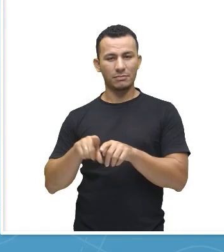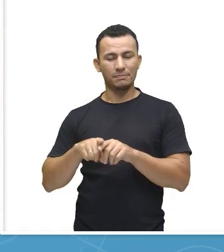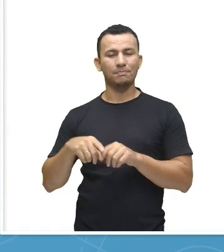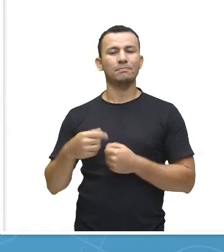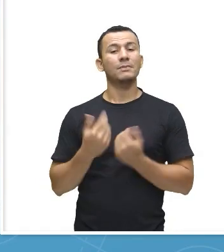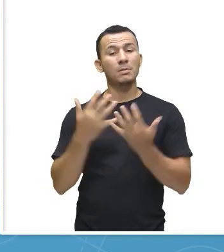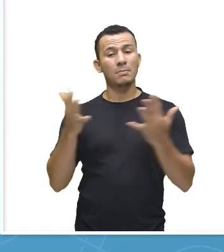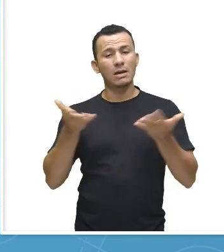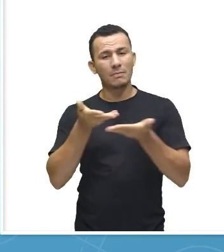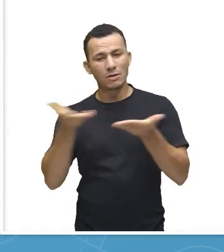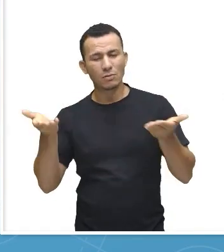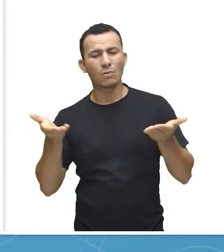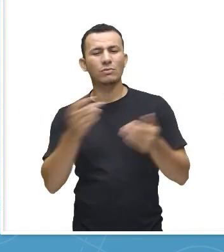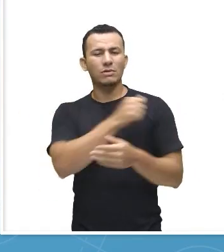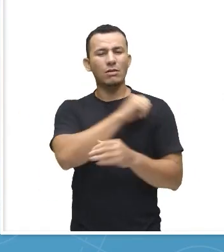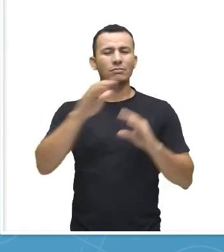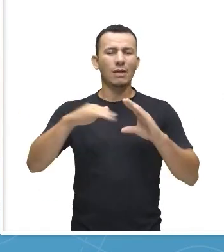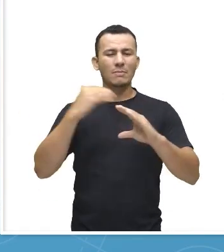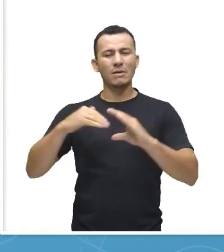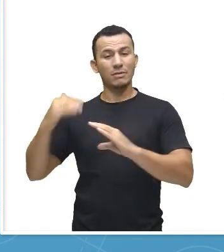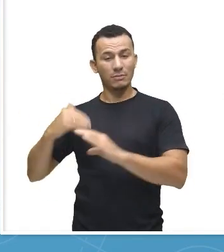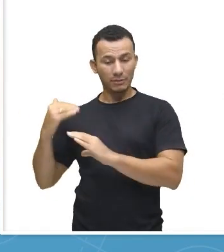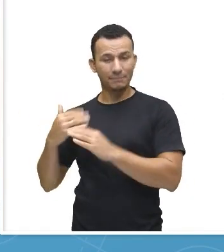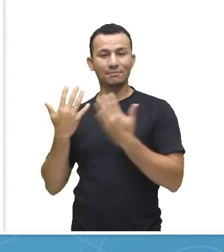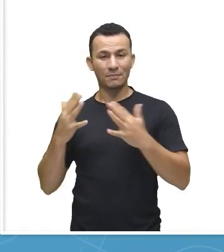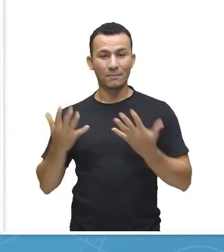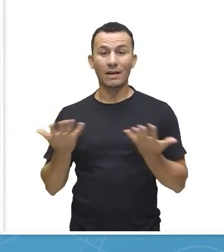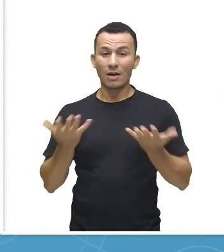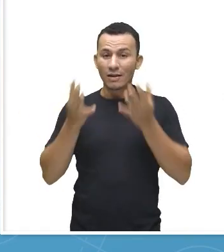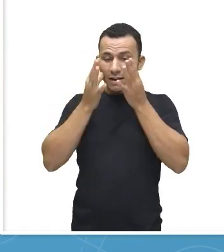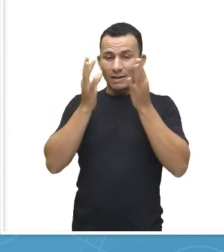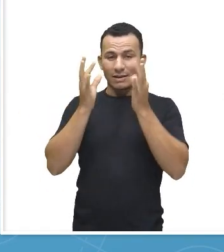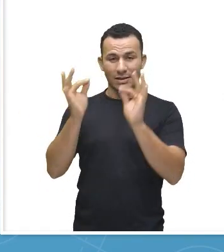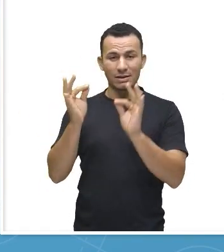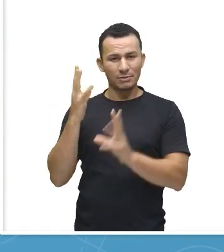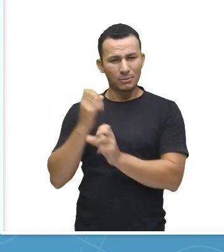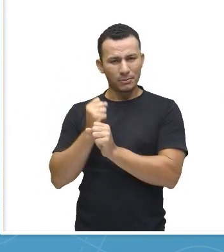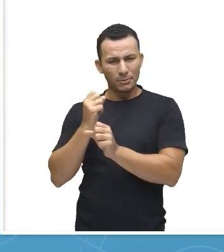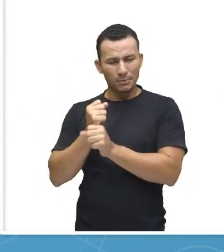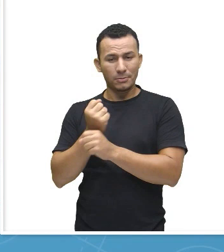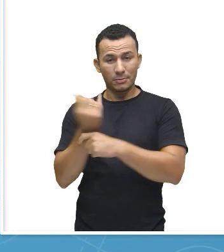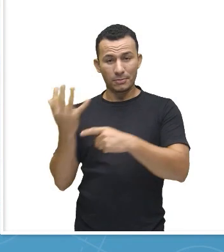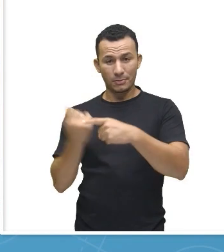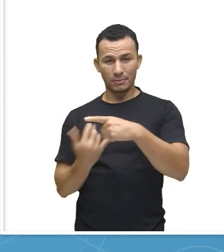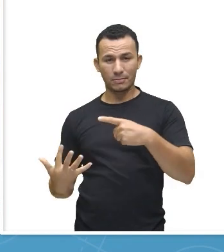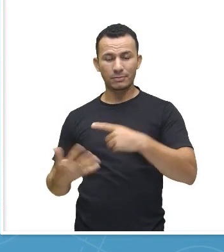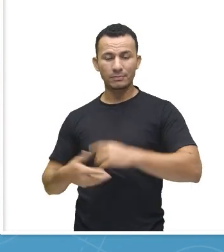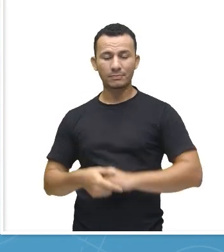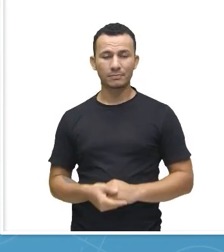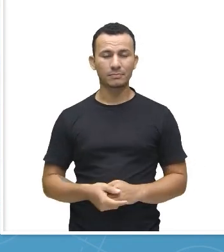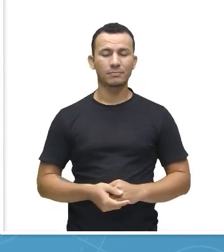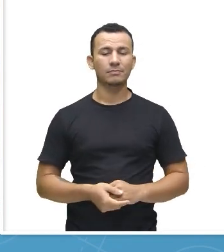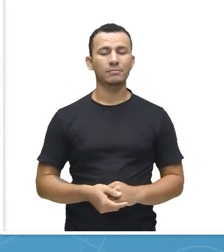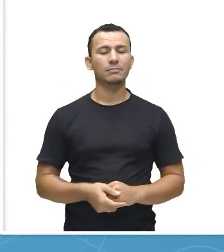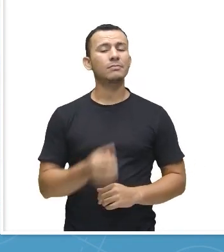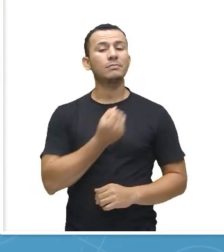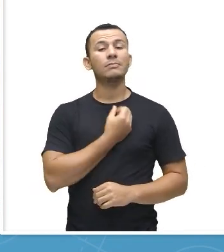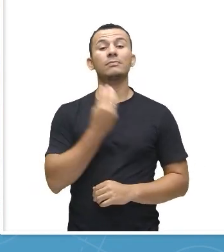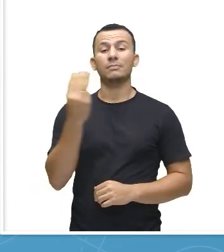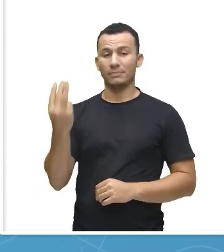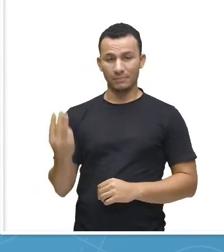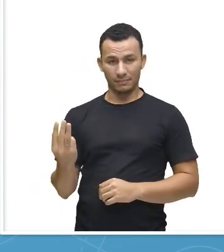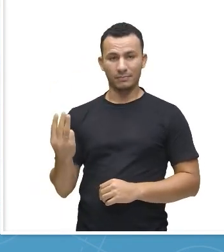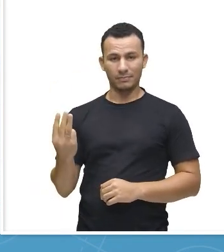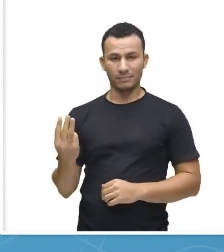parabéns a todos. E agora, muito importante, prestar atenção aqui comigo, venham. Na nossa questão número